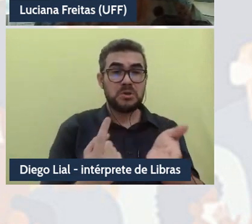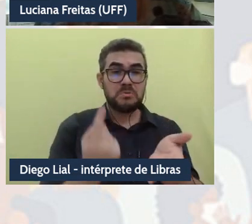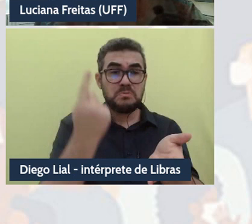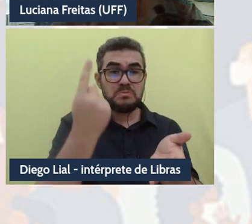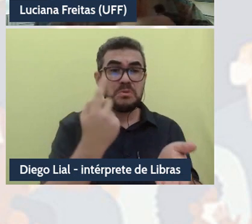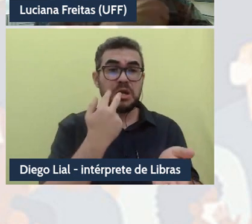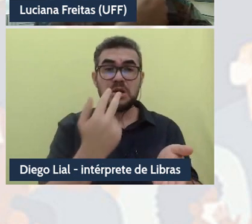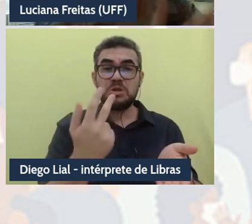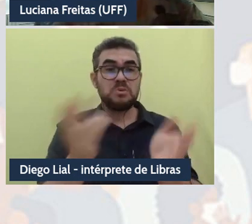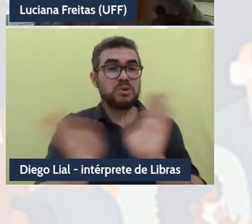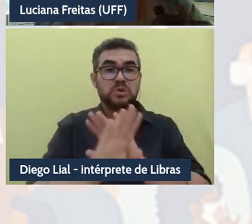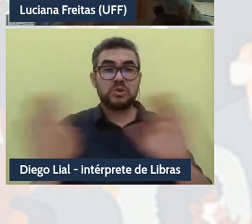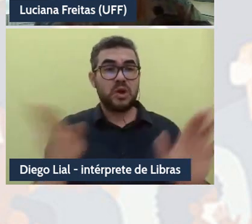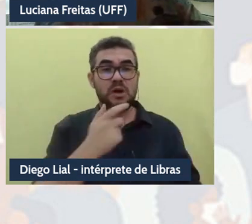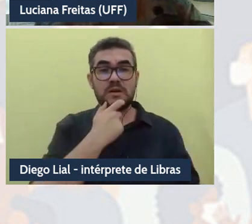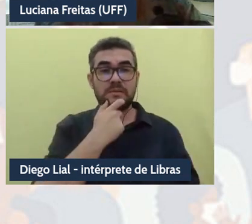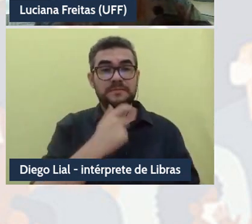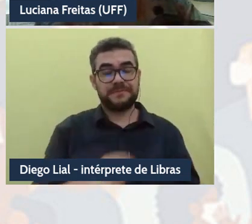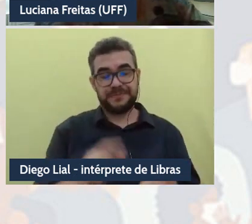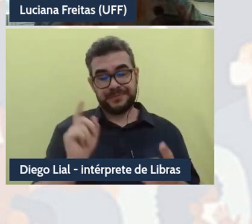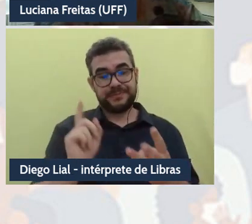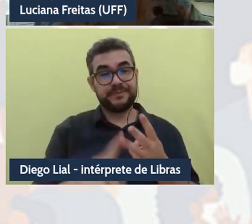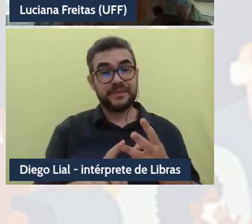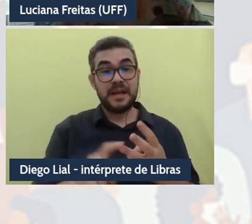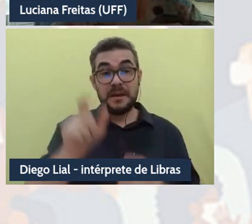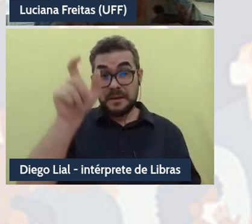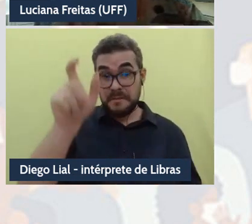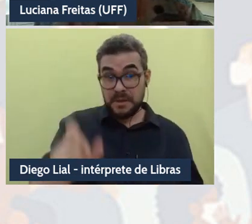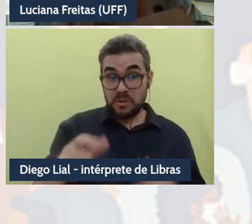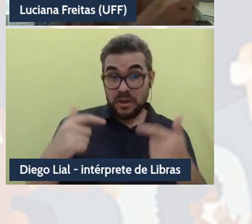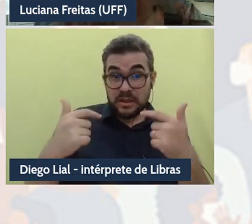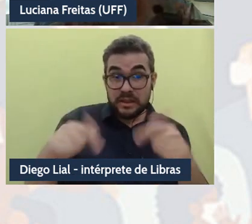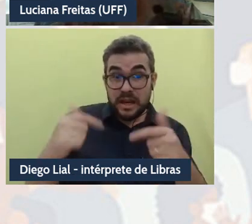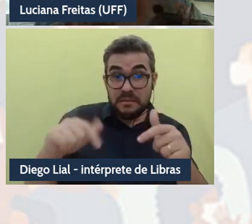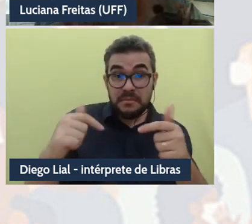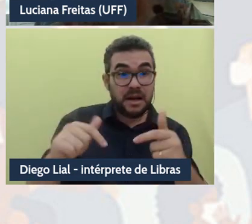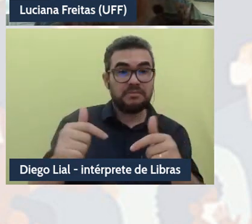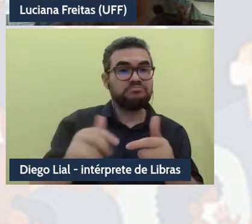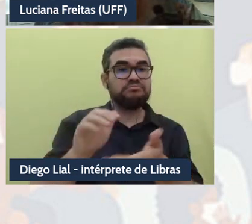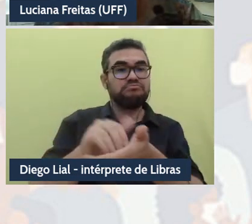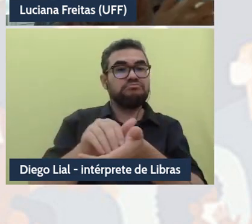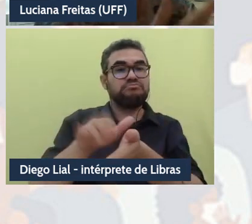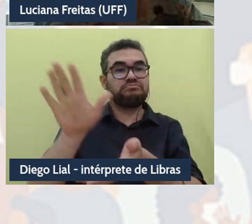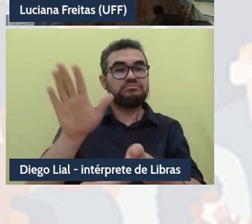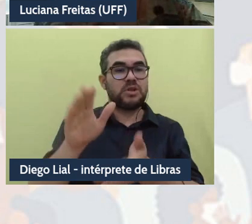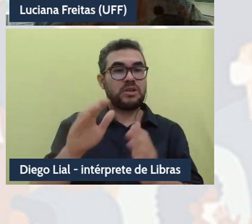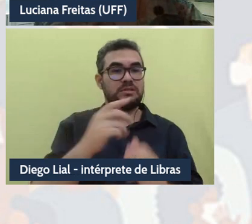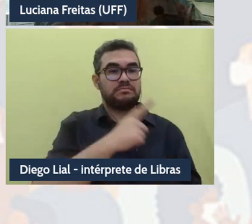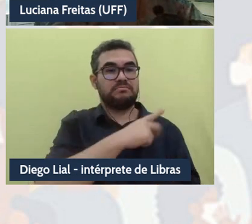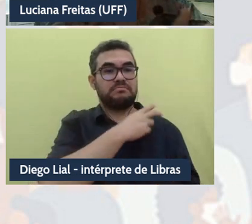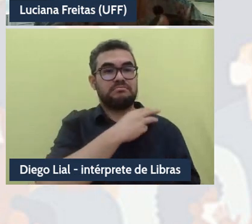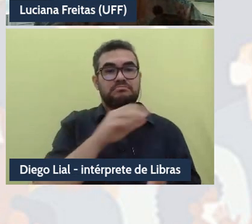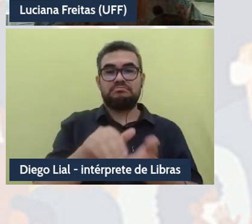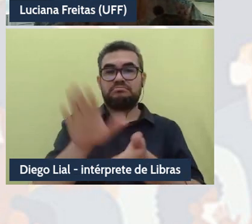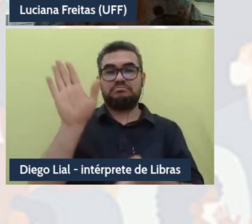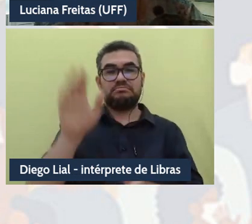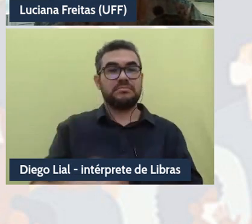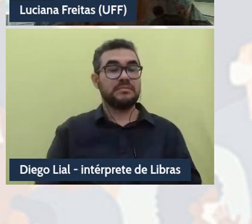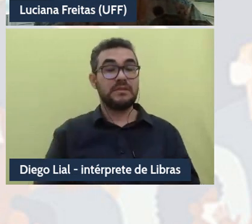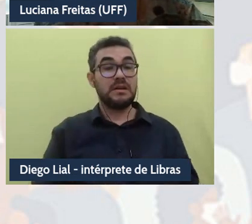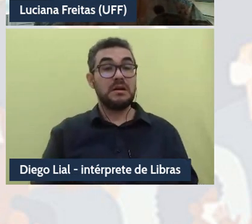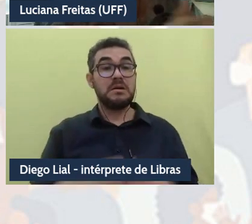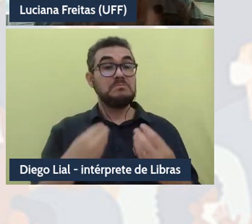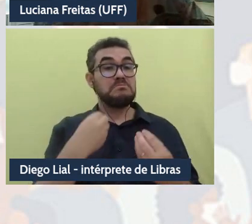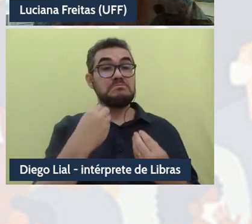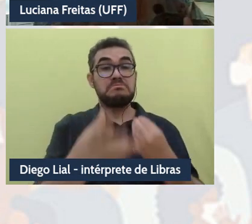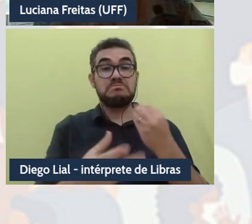Brasil, né? Expulsa o estudante trabalhador do ensino médio, precariza o trabalho docente, banaliza a formação, criando notório